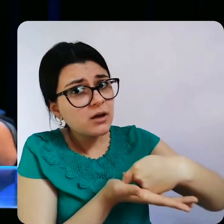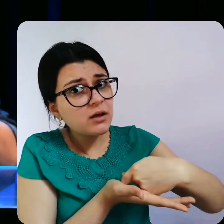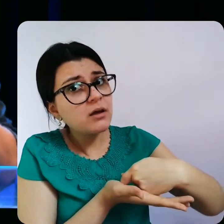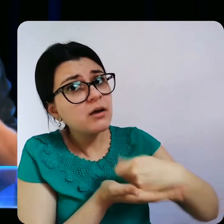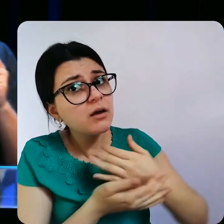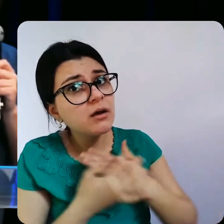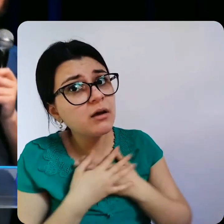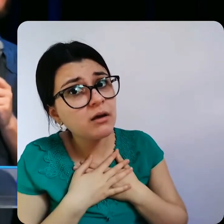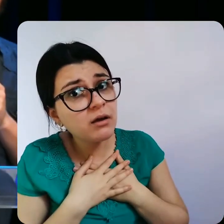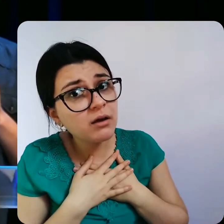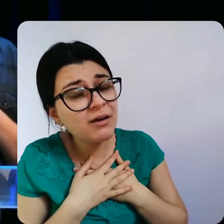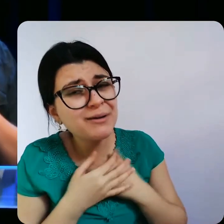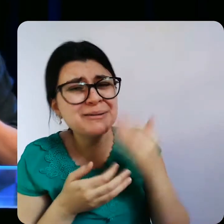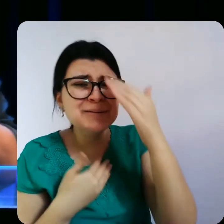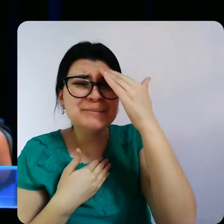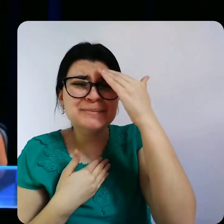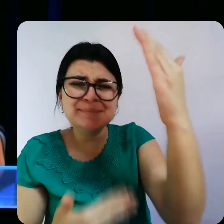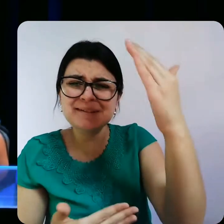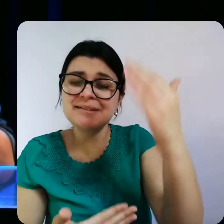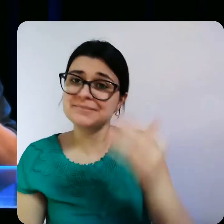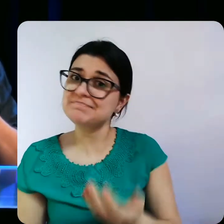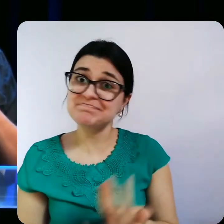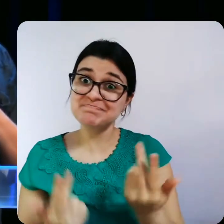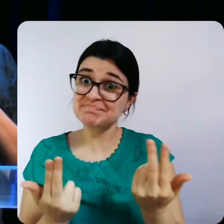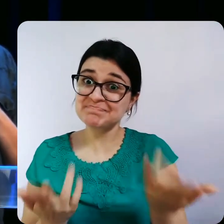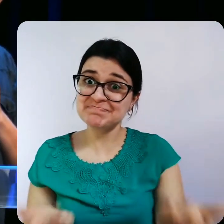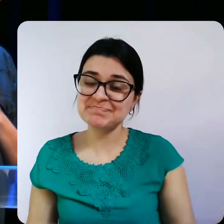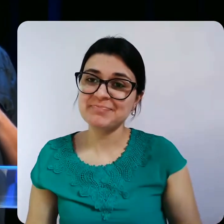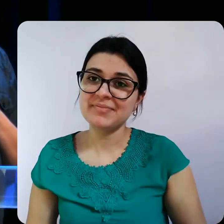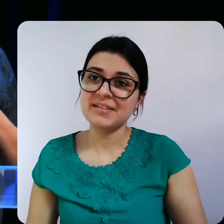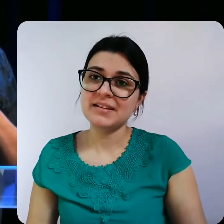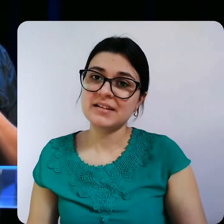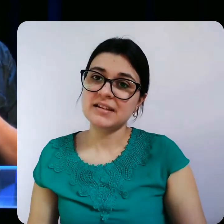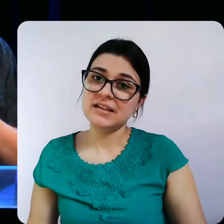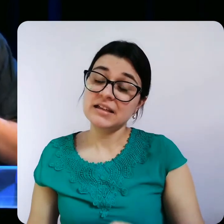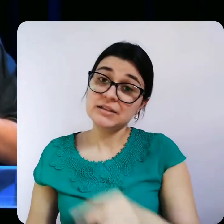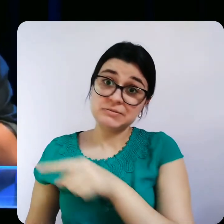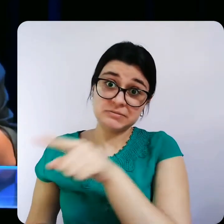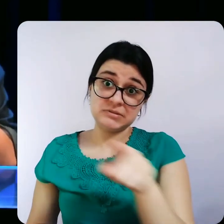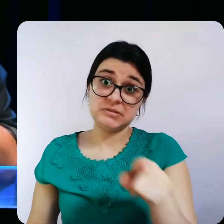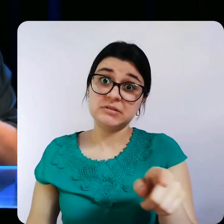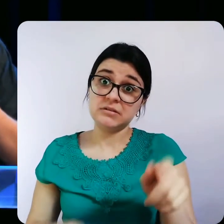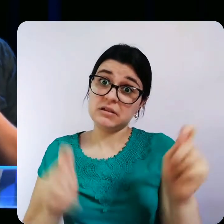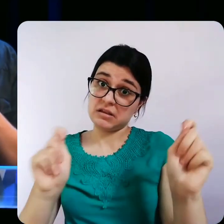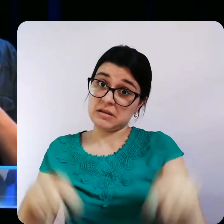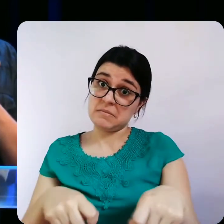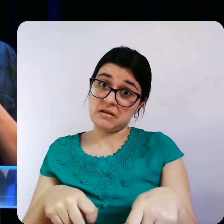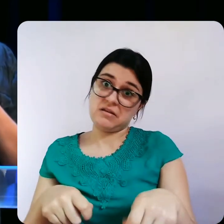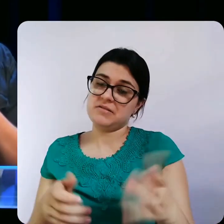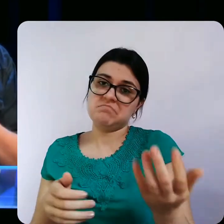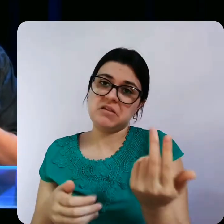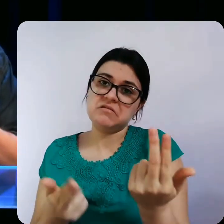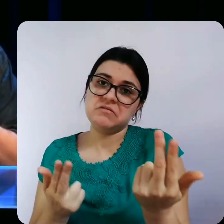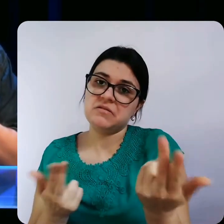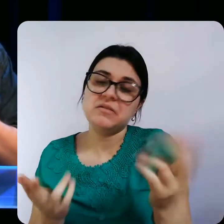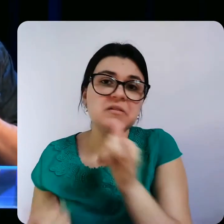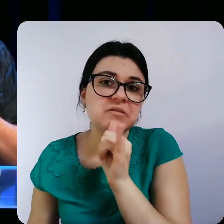vida doidado, você não tem religião. Ou você pode ser escravo de Deus pela lei, pela religiosidade. Isso também gera